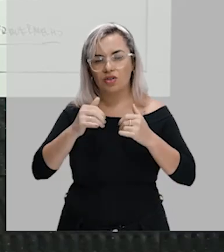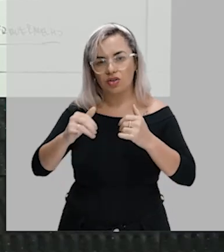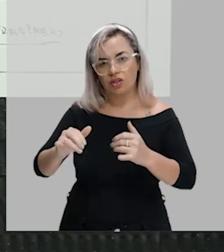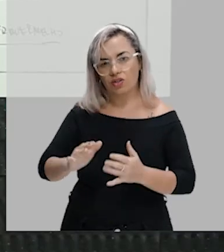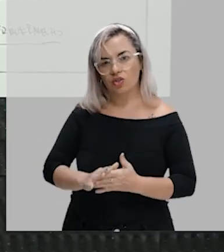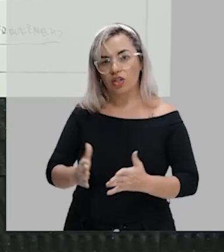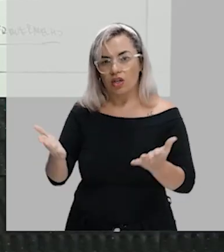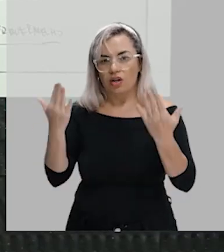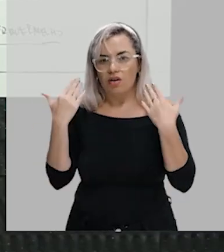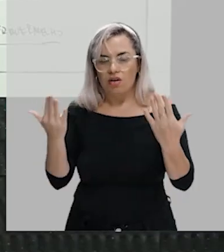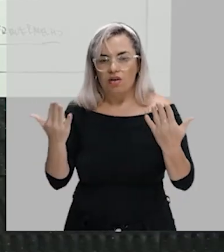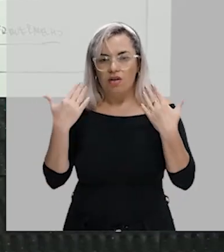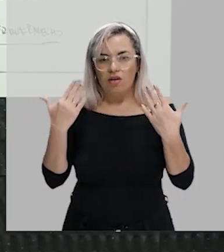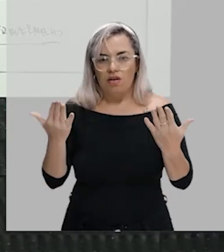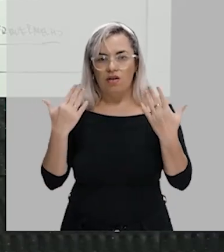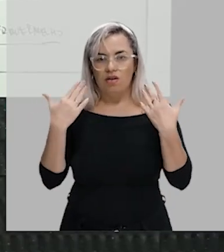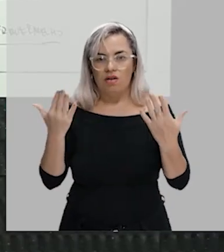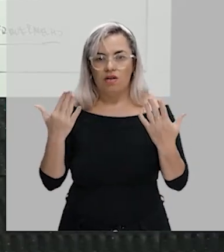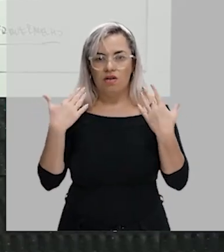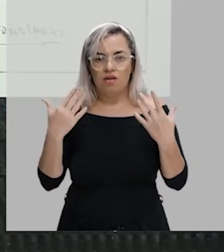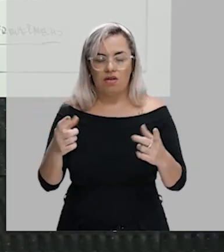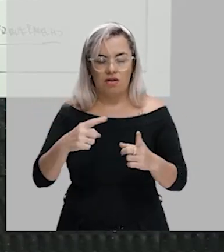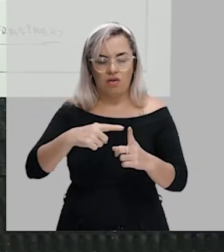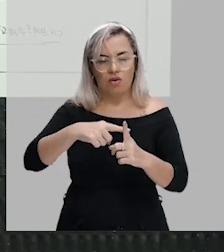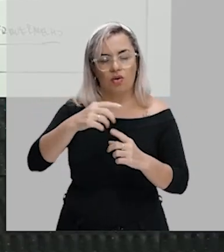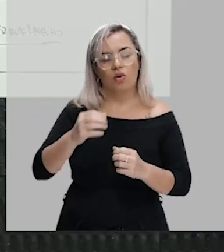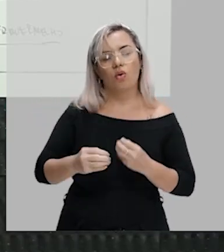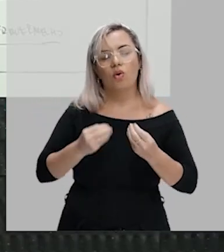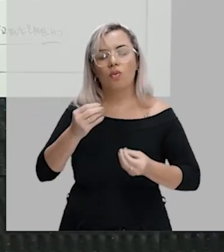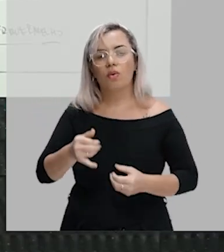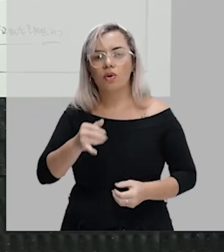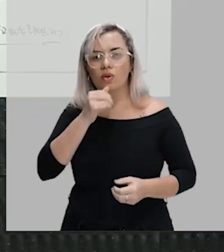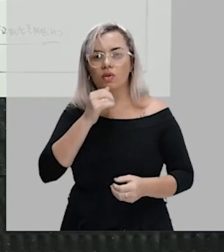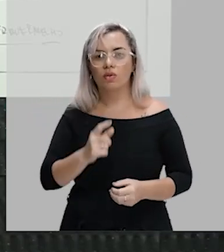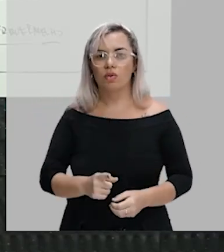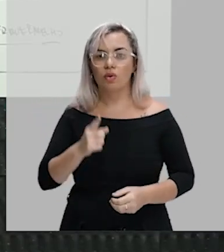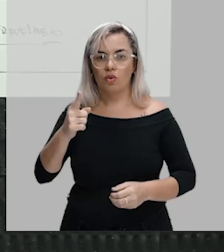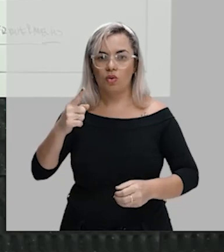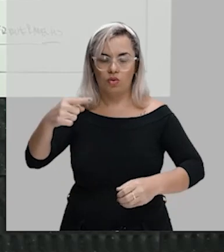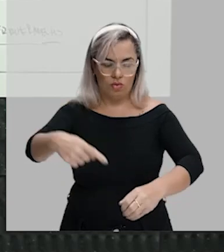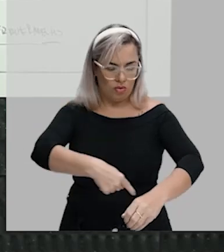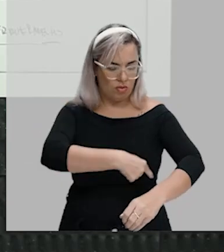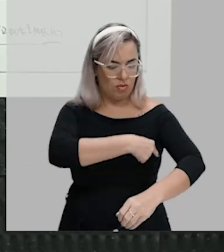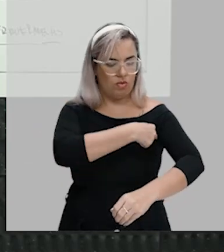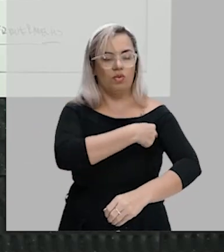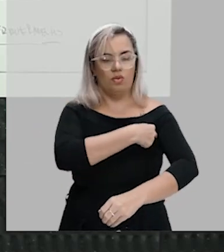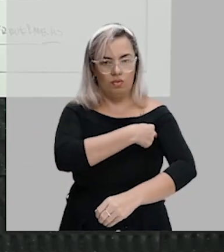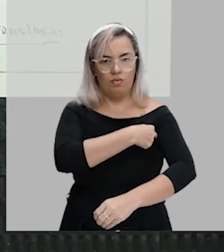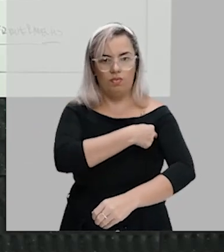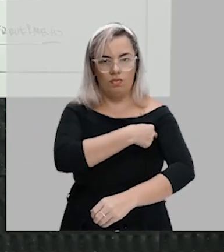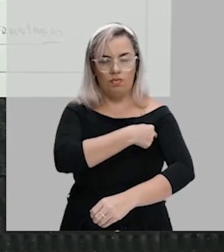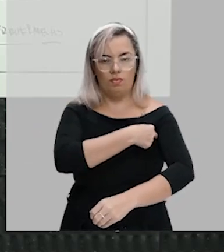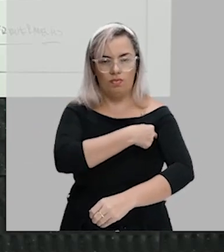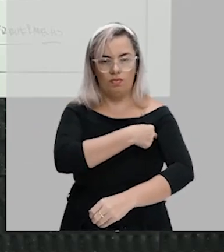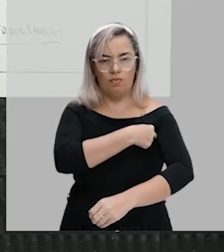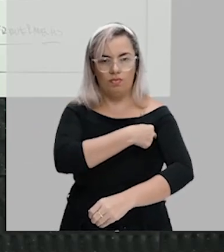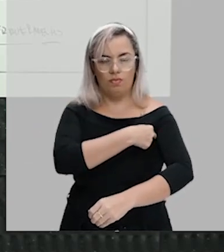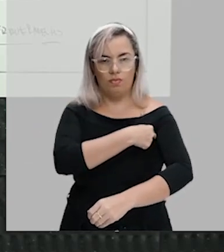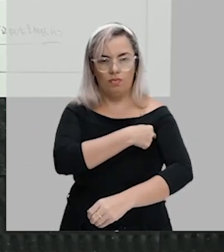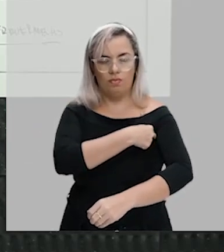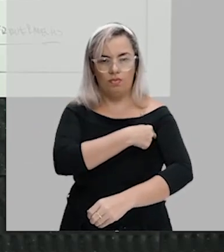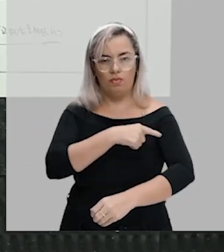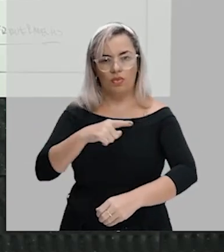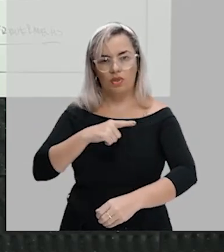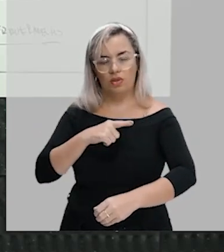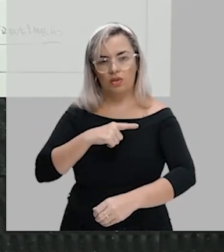aquele termômetro, né, o termômetrozinho digital, aquele que, né, que tem a ponteira,